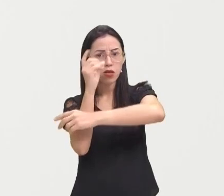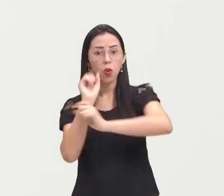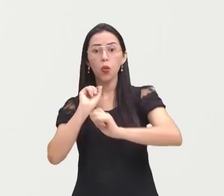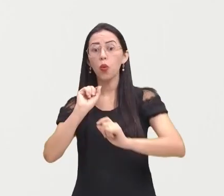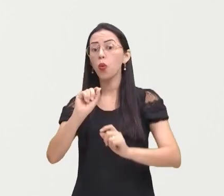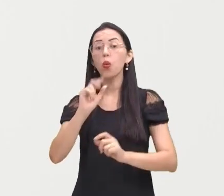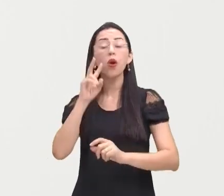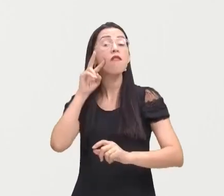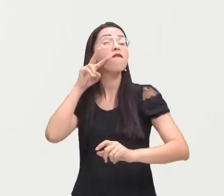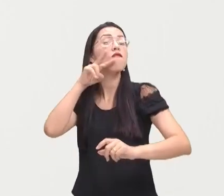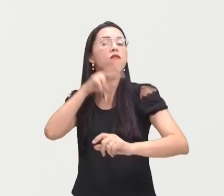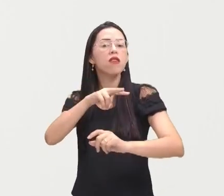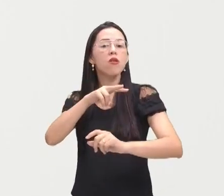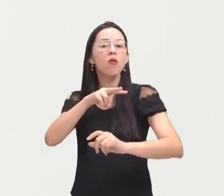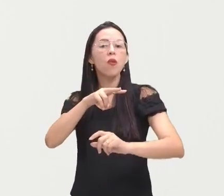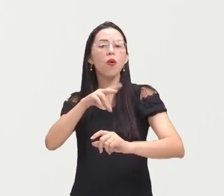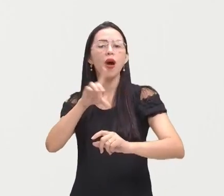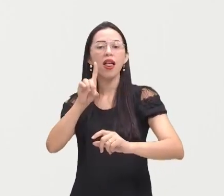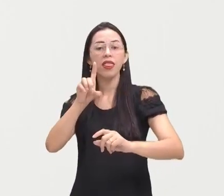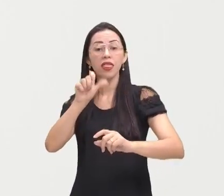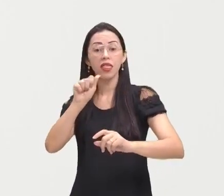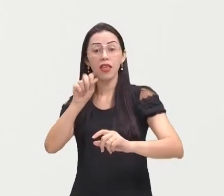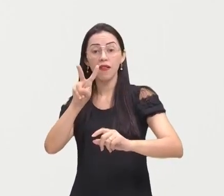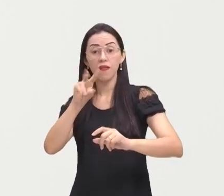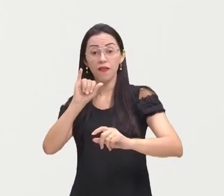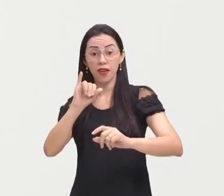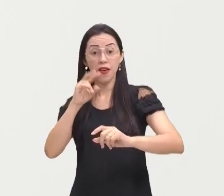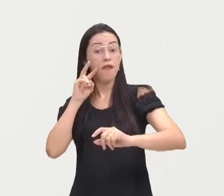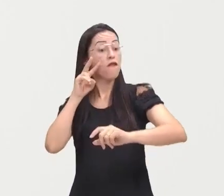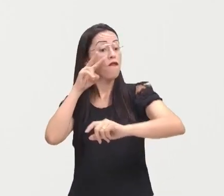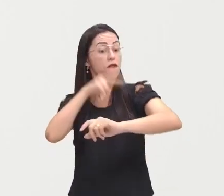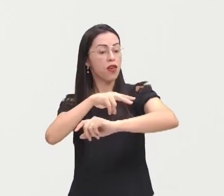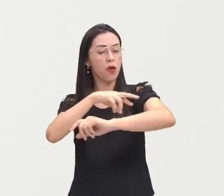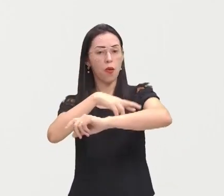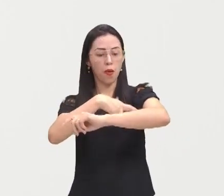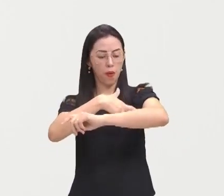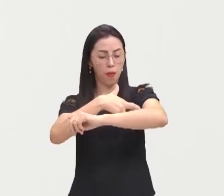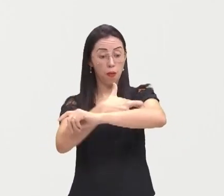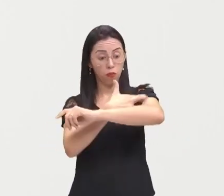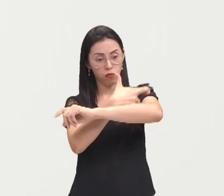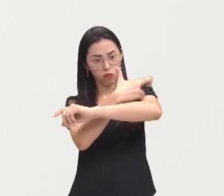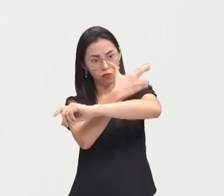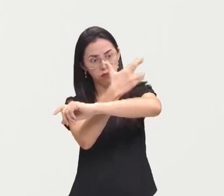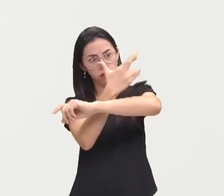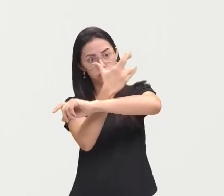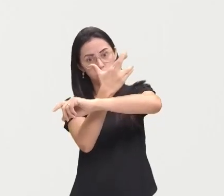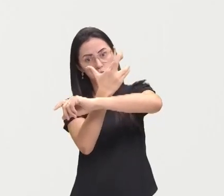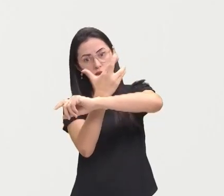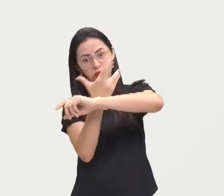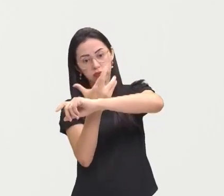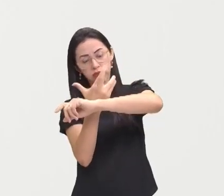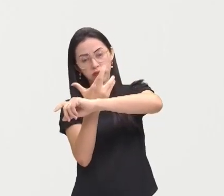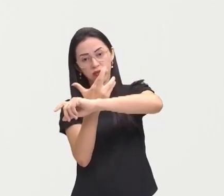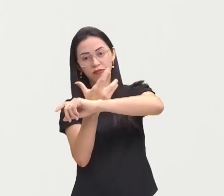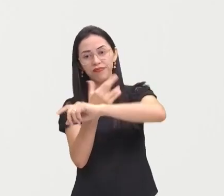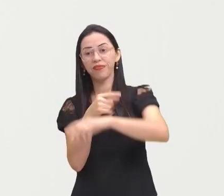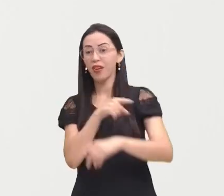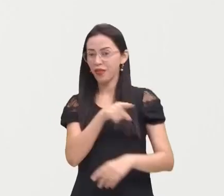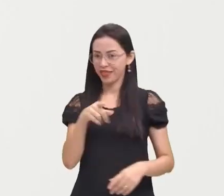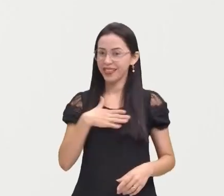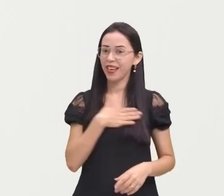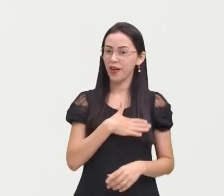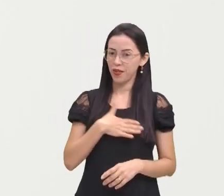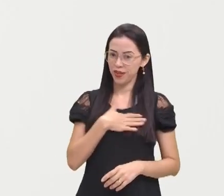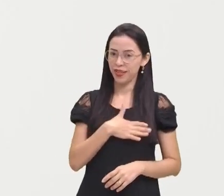cauda pulando sobre a água do rio Amazonas. E vocês gostaram agora, crianças, deste relato? Sim